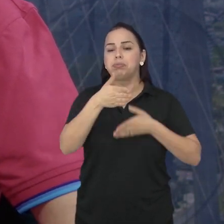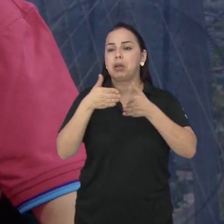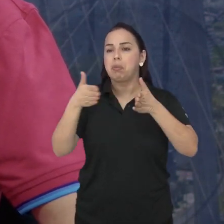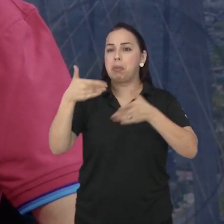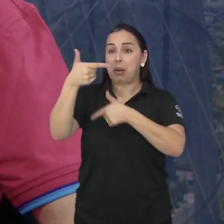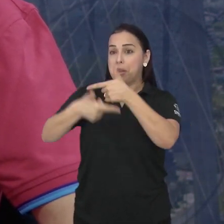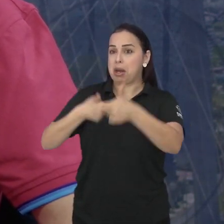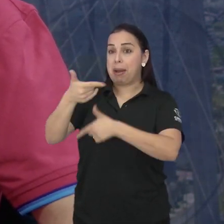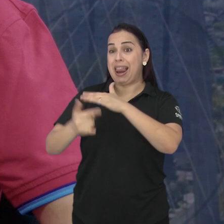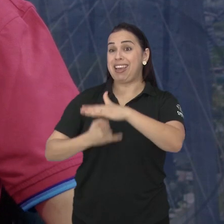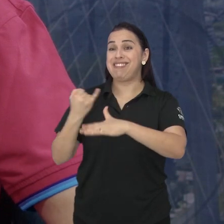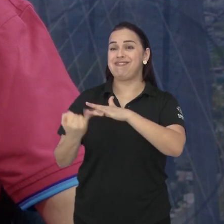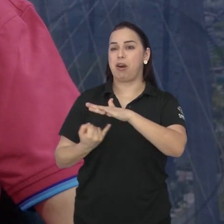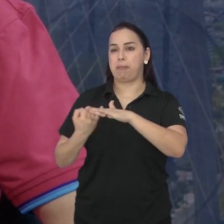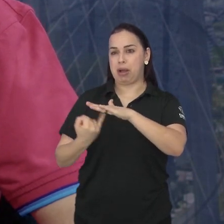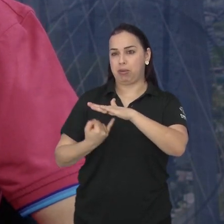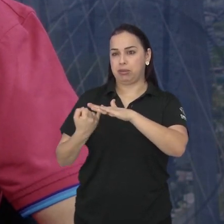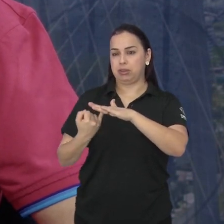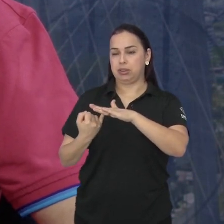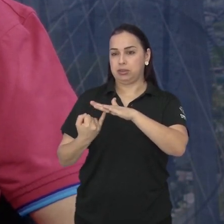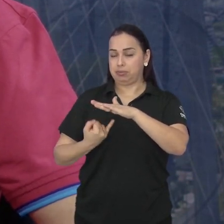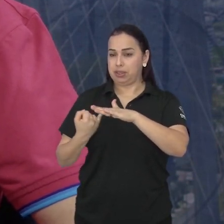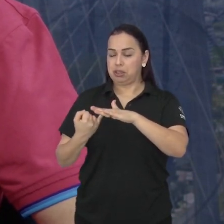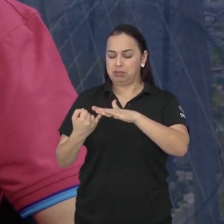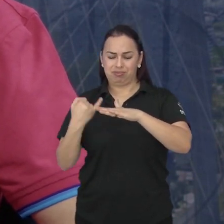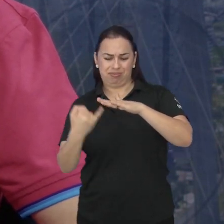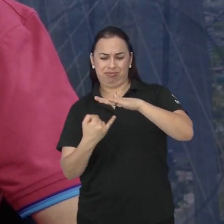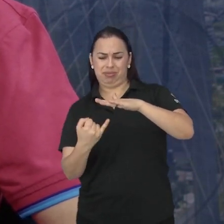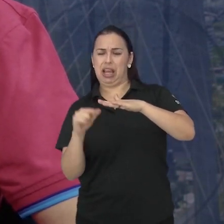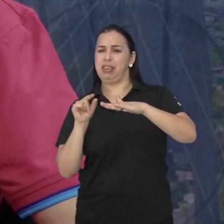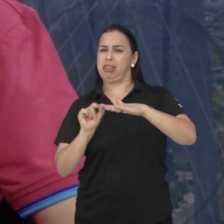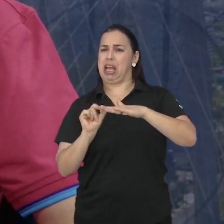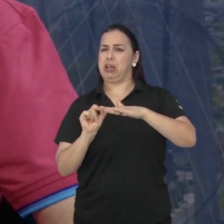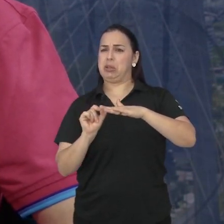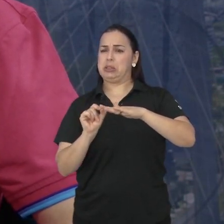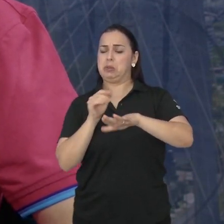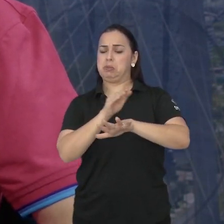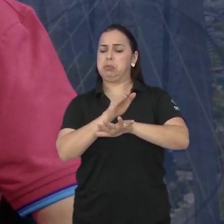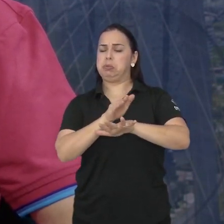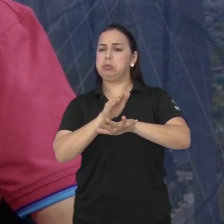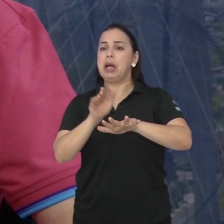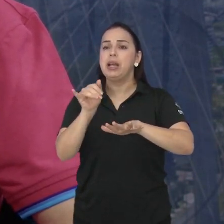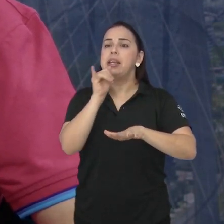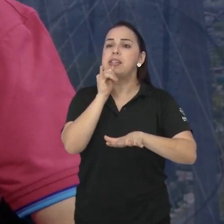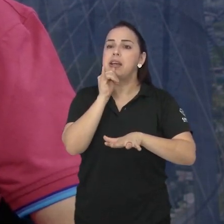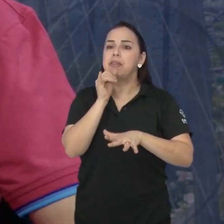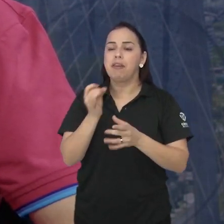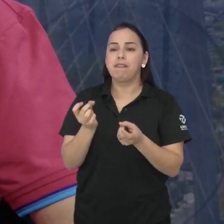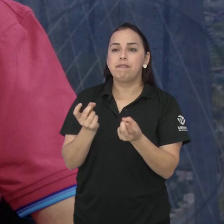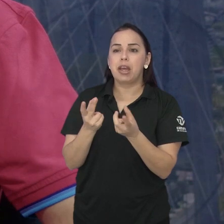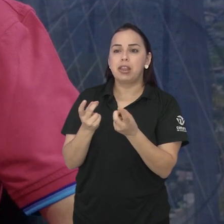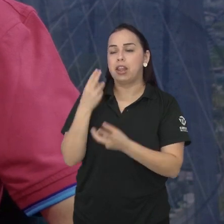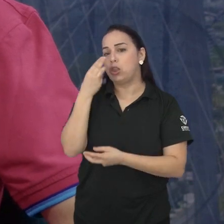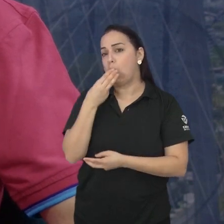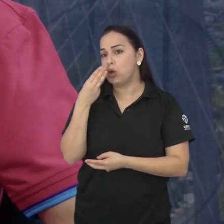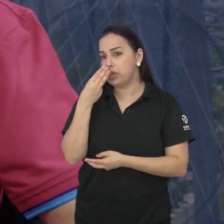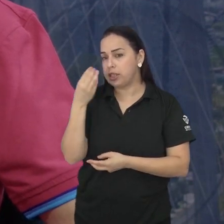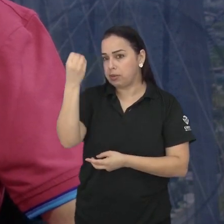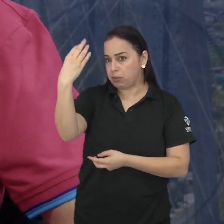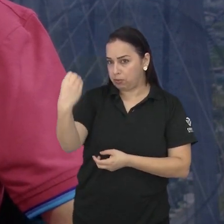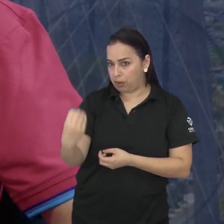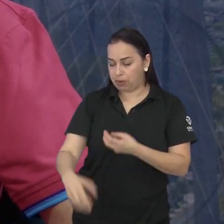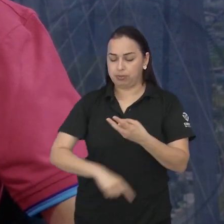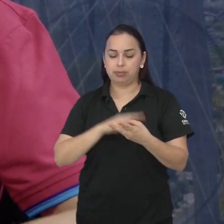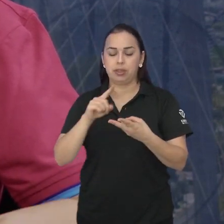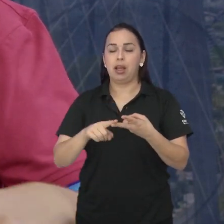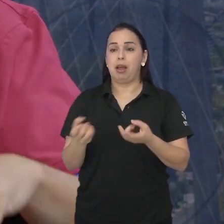como espaço de trabalhos informais. E falamos de trabalhos informais de tantas formas, A pessoa que vende doce no